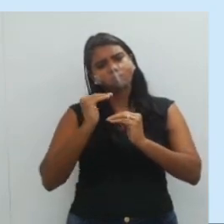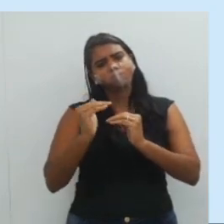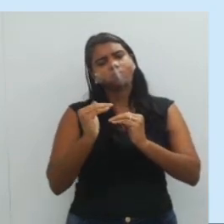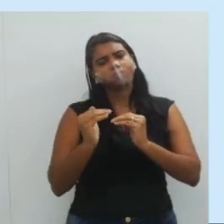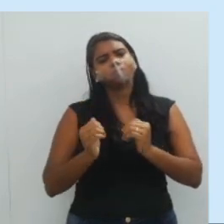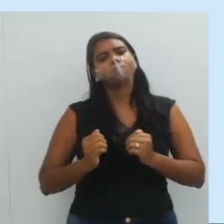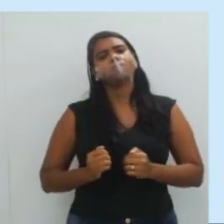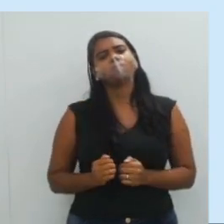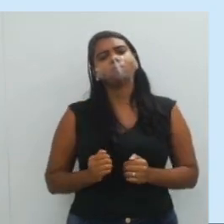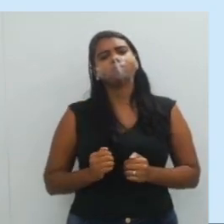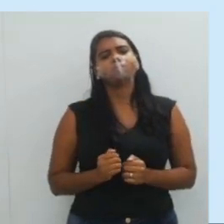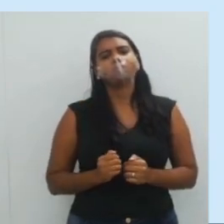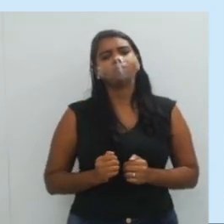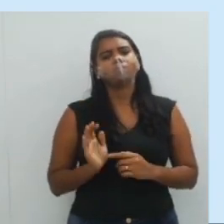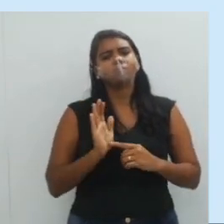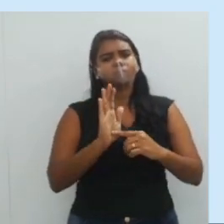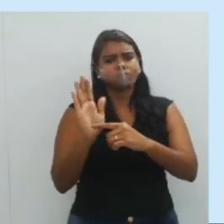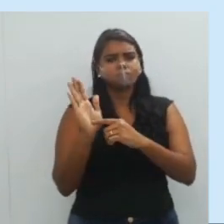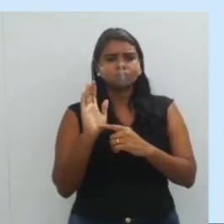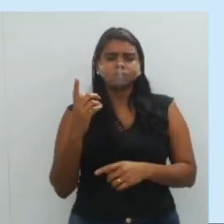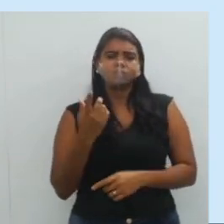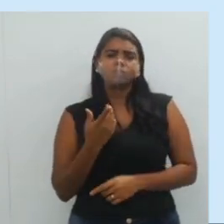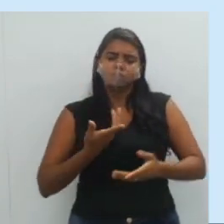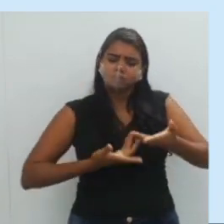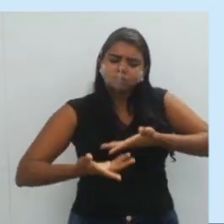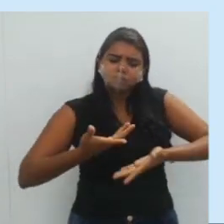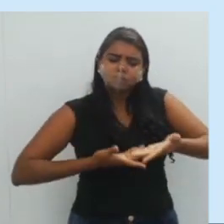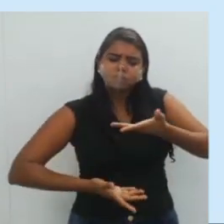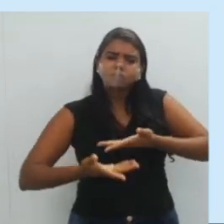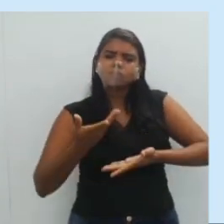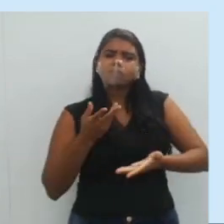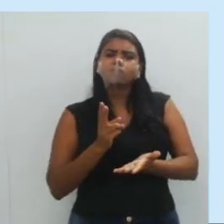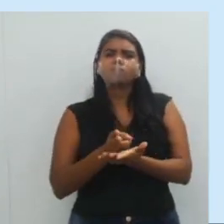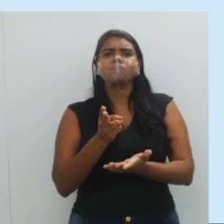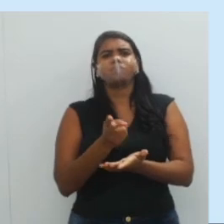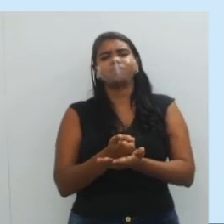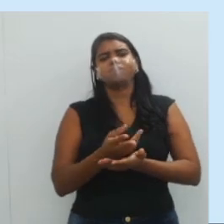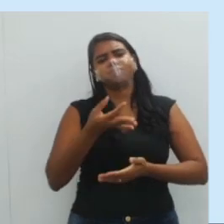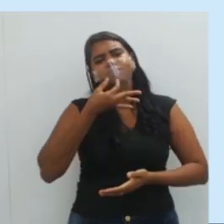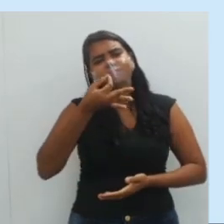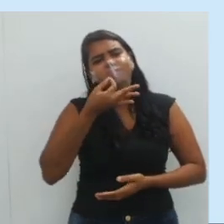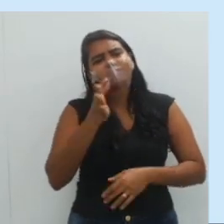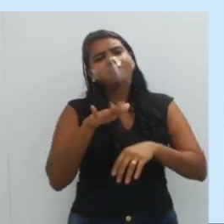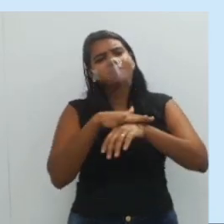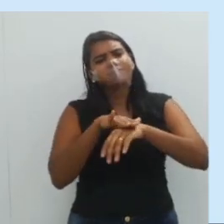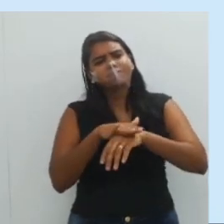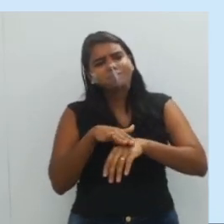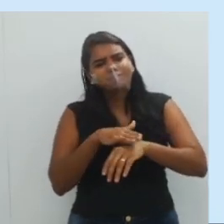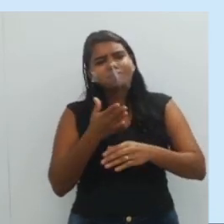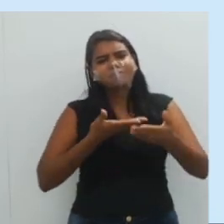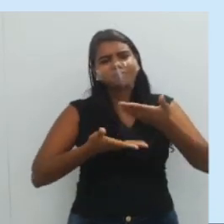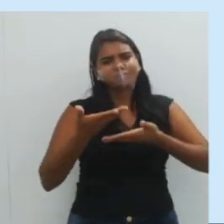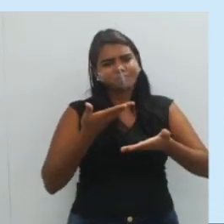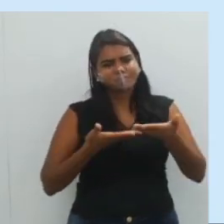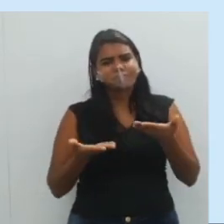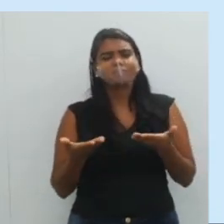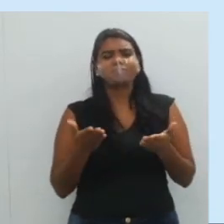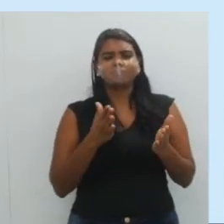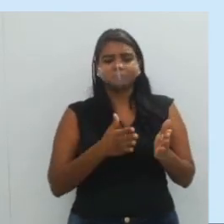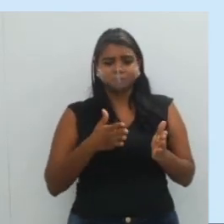da tolerância. Então é isso que nós estamos buscando o tempo todo nesse bate-papo, nessa conversa sobre